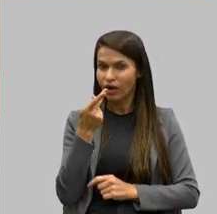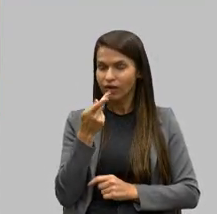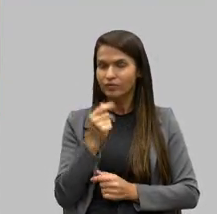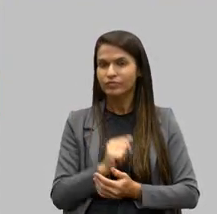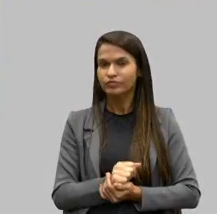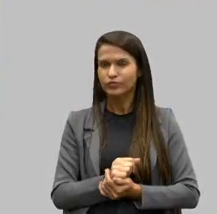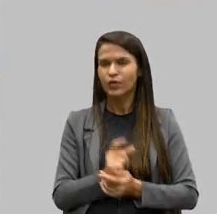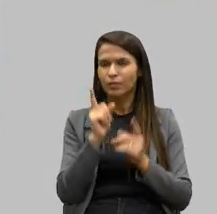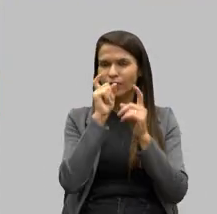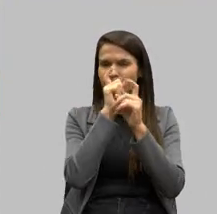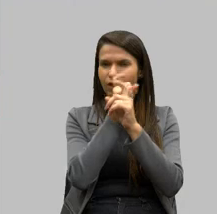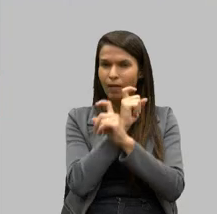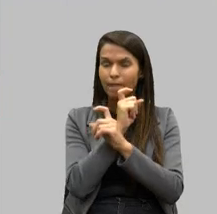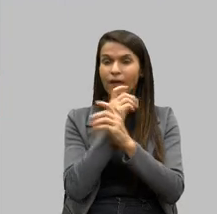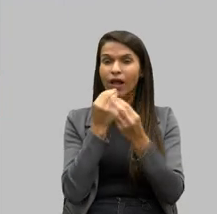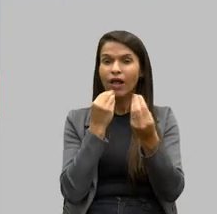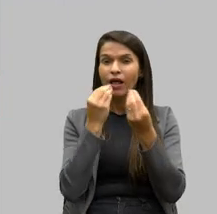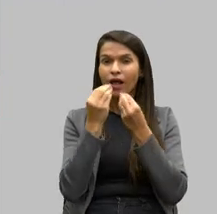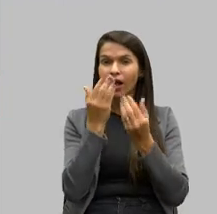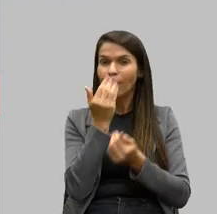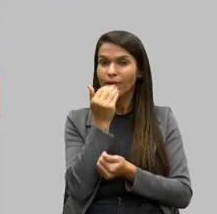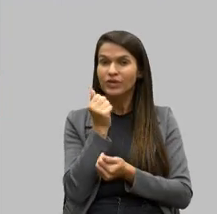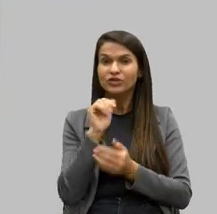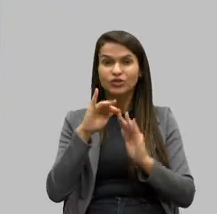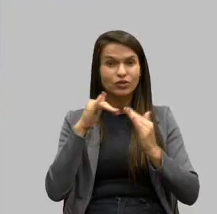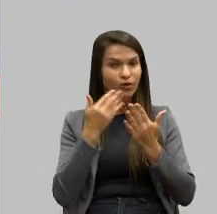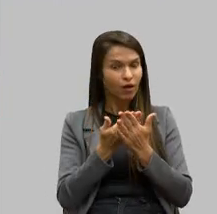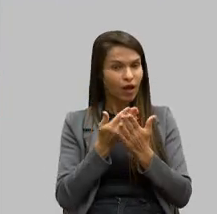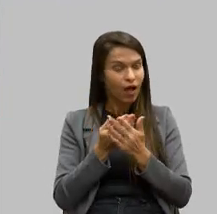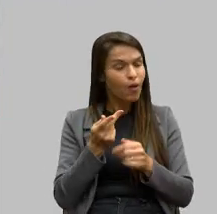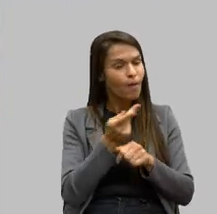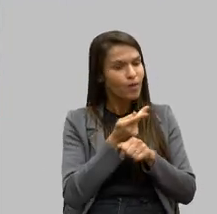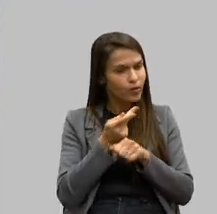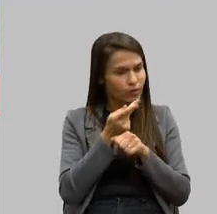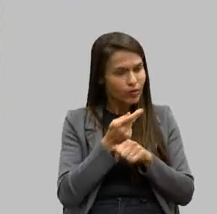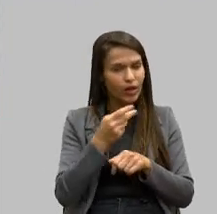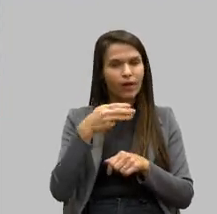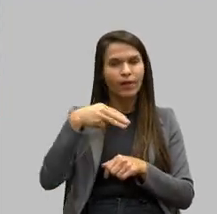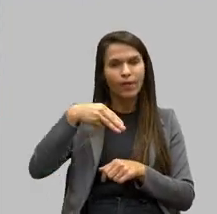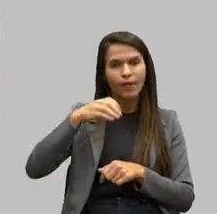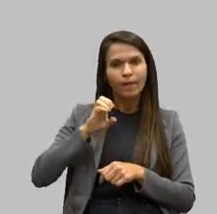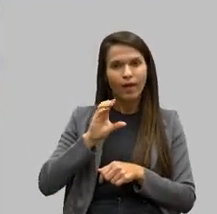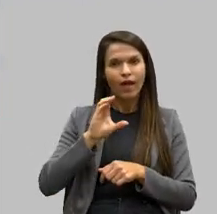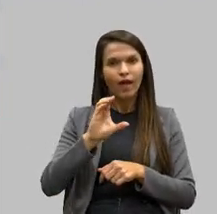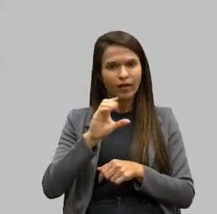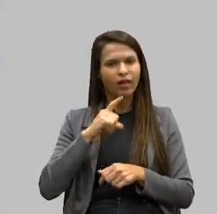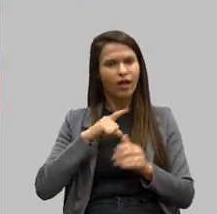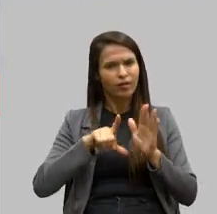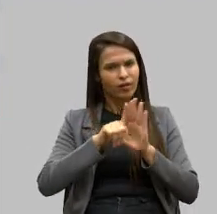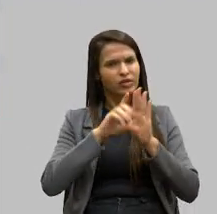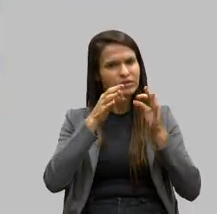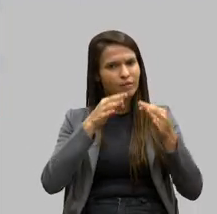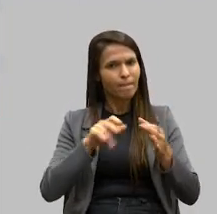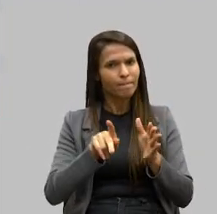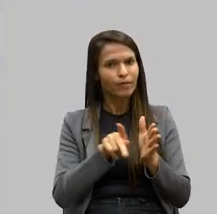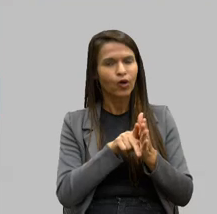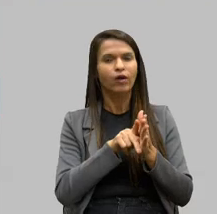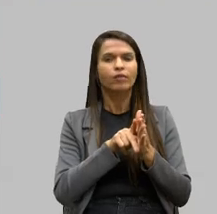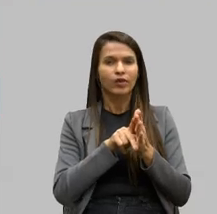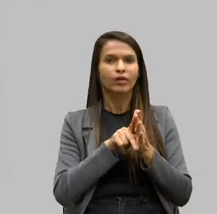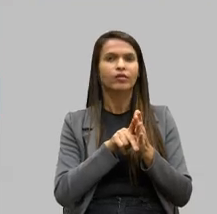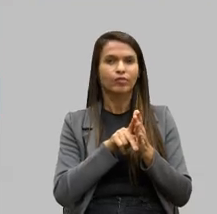uma dificuldade da merenda escolar, eu procurei o MEC para conversar porque tem lei específica para merenda escolar dos indígenas,